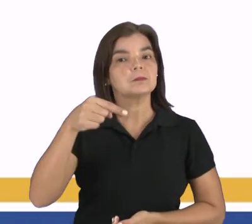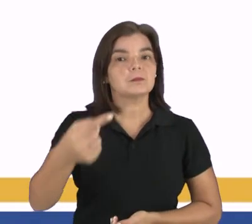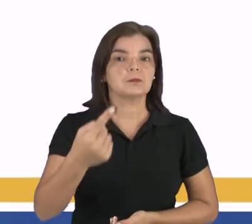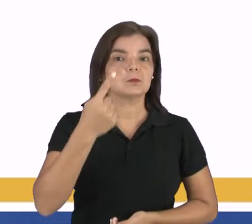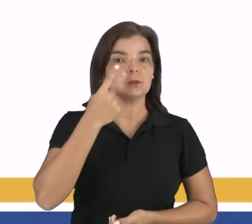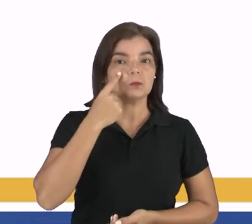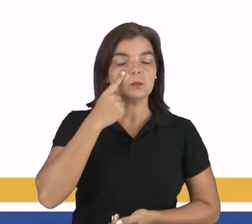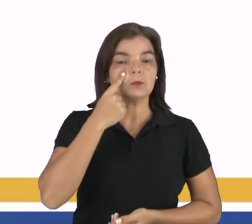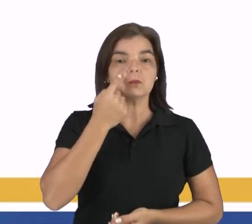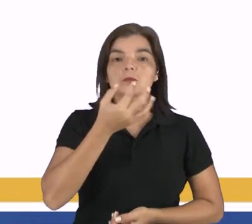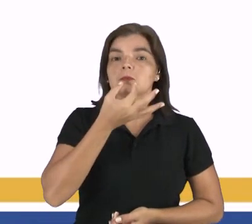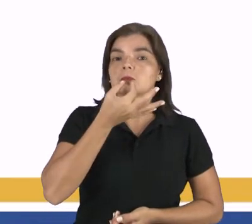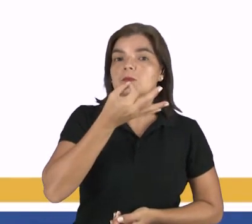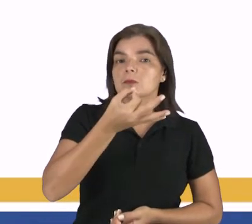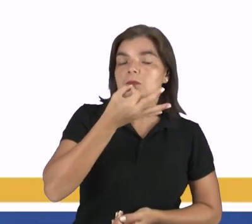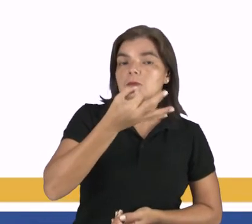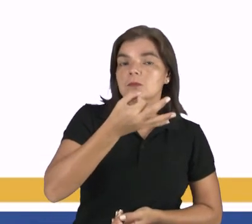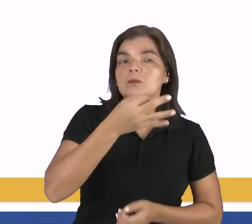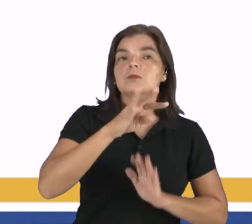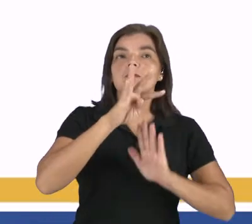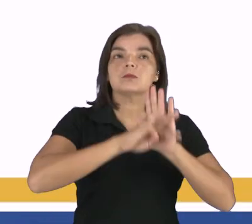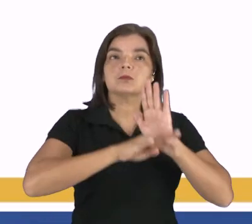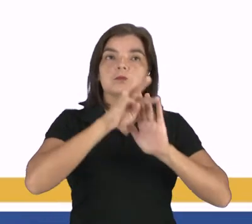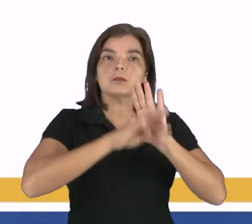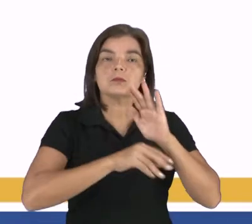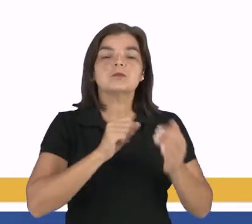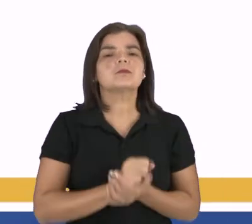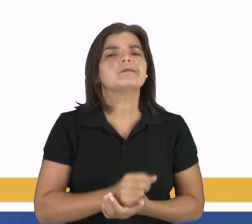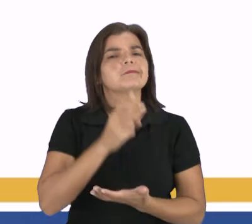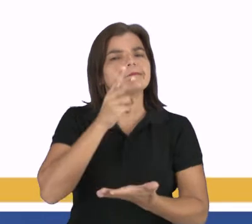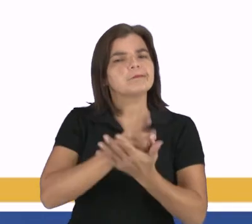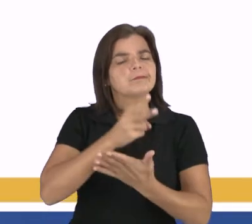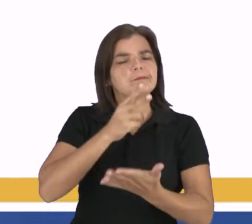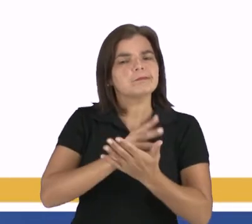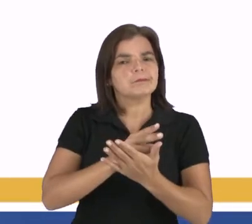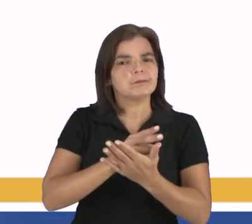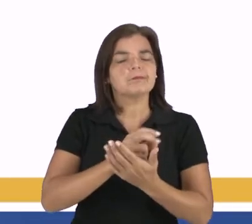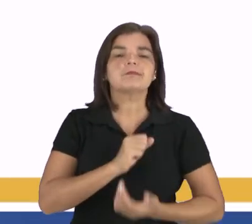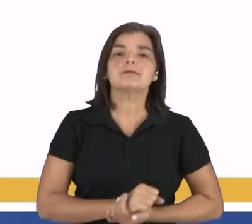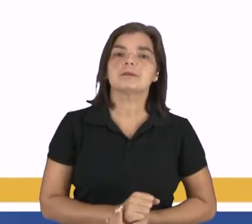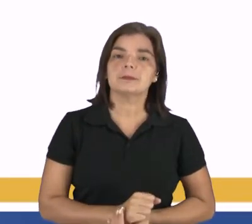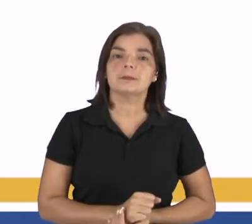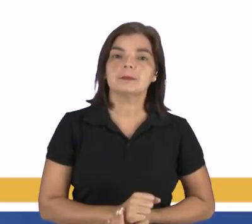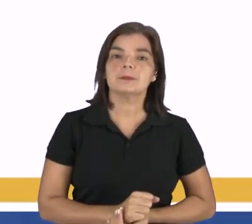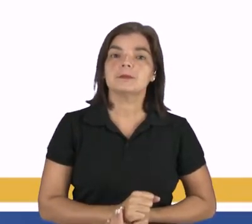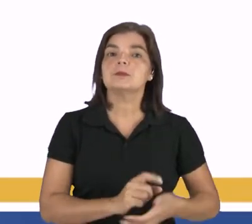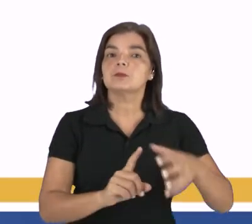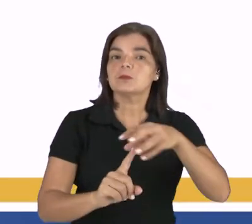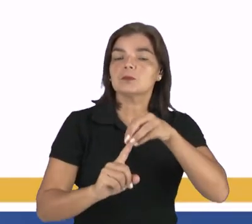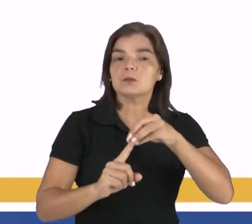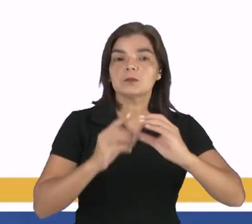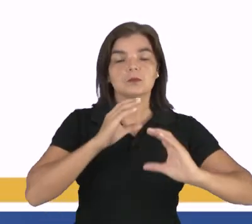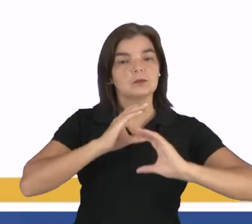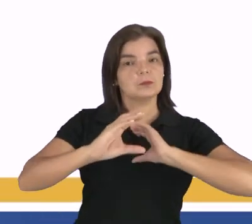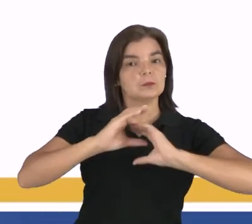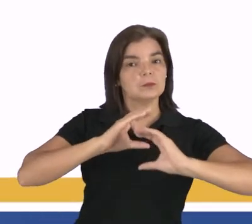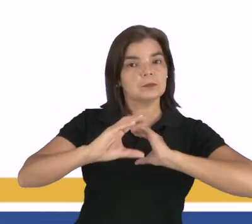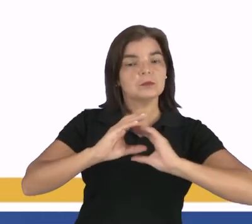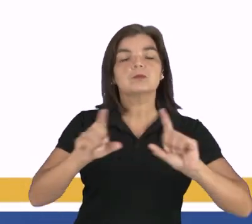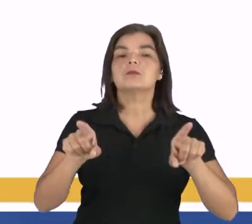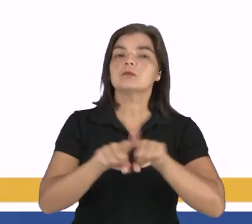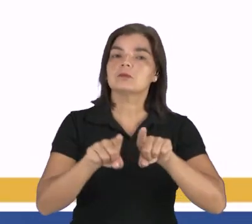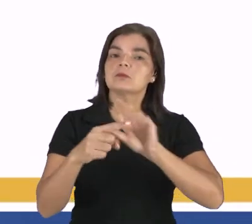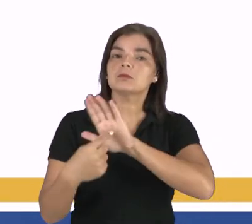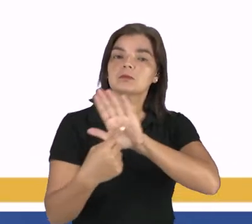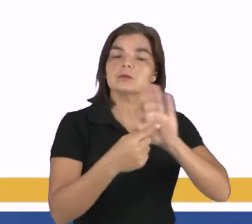Depois, o texto de opinião, ele tem sempre, como eu disse há pouco, a intenção comunicativa, ele